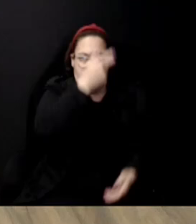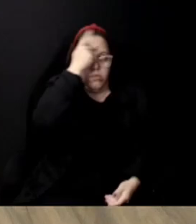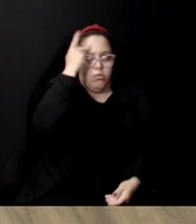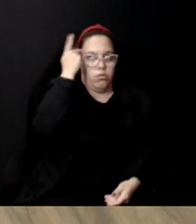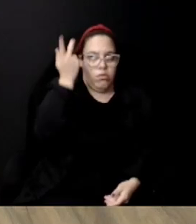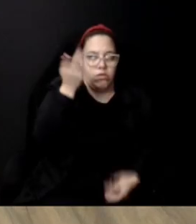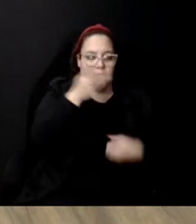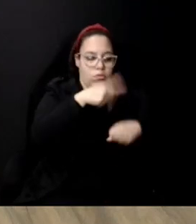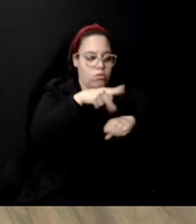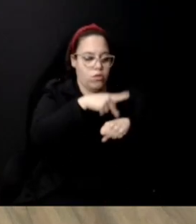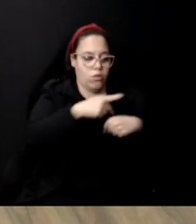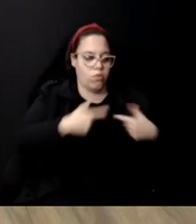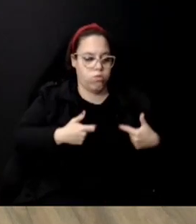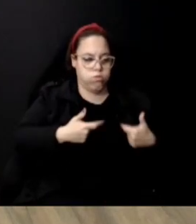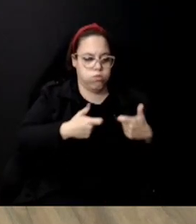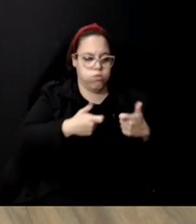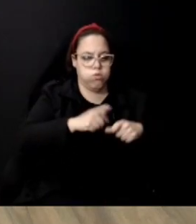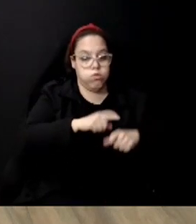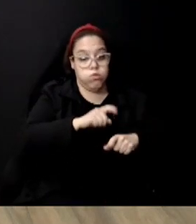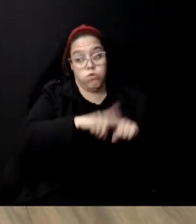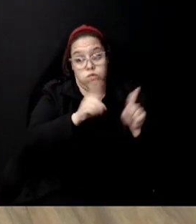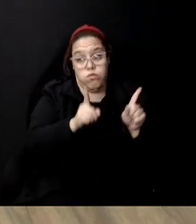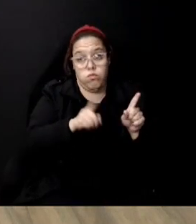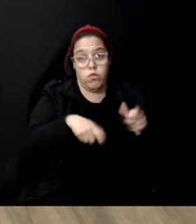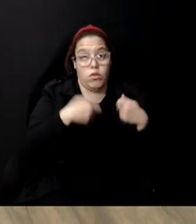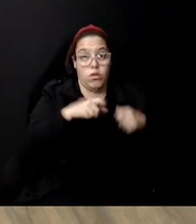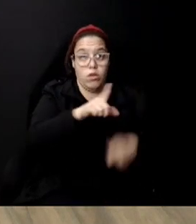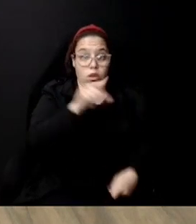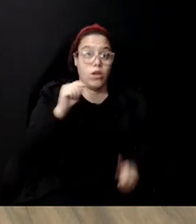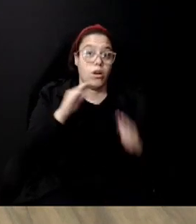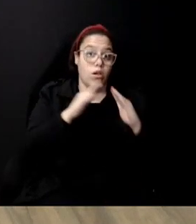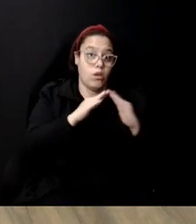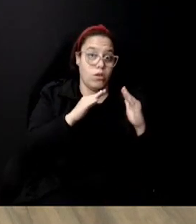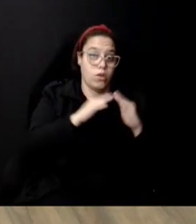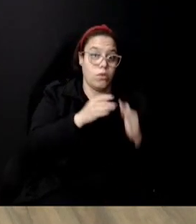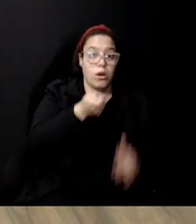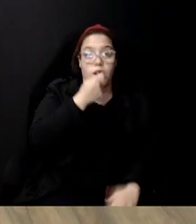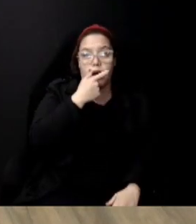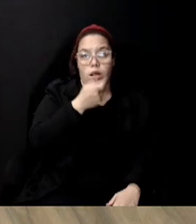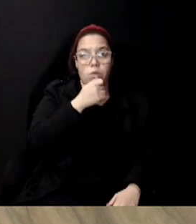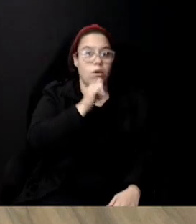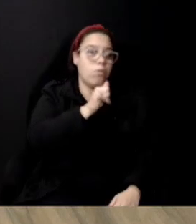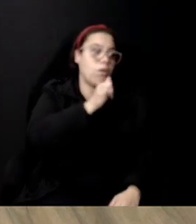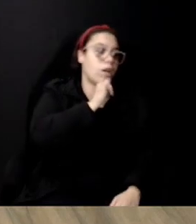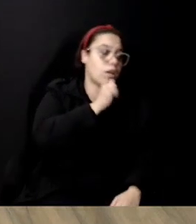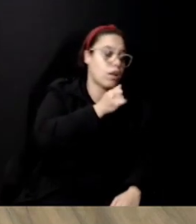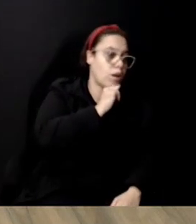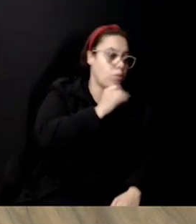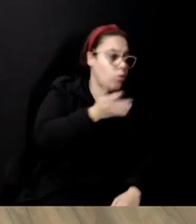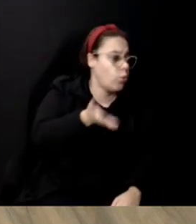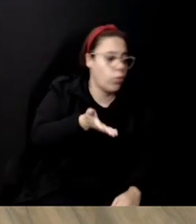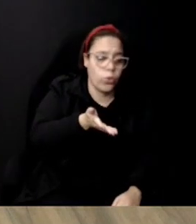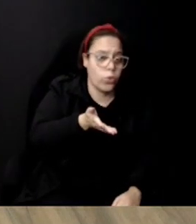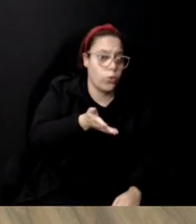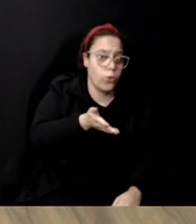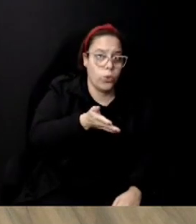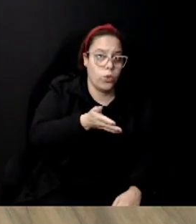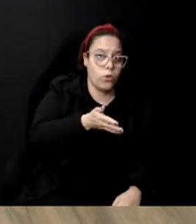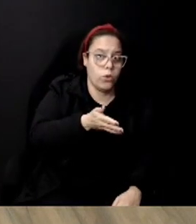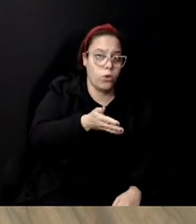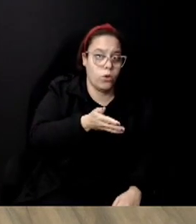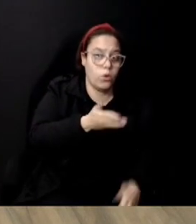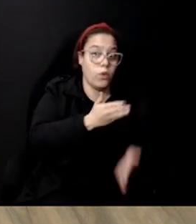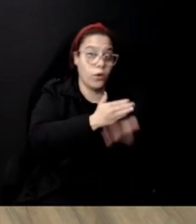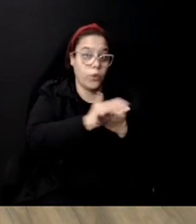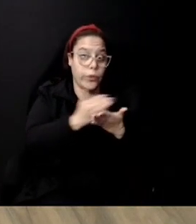esteja em guerra, mas em algum momento precisam sair de casa para se medicar, por exemplo. Então, é a partir dessas convenções